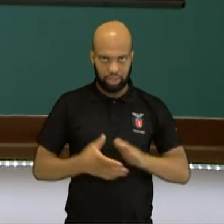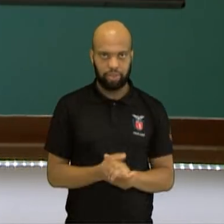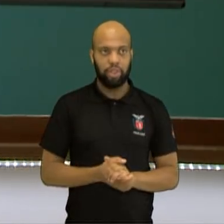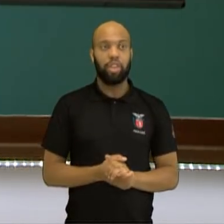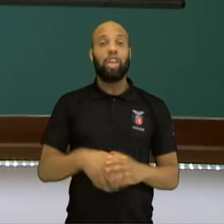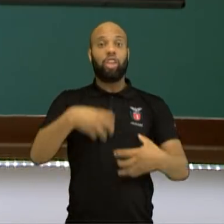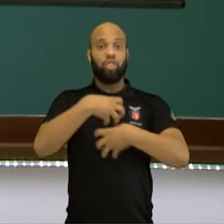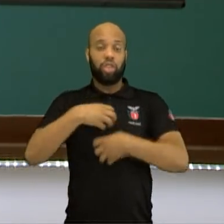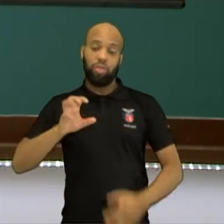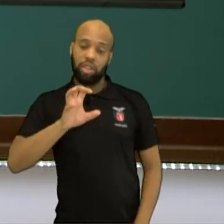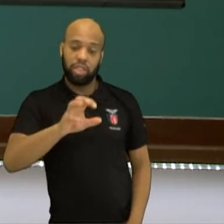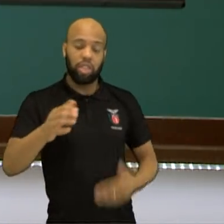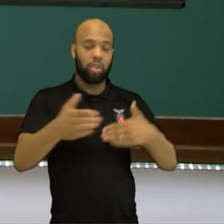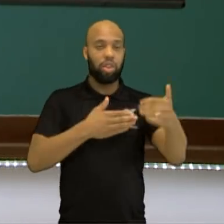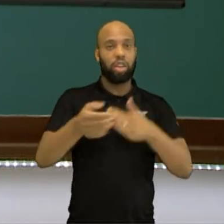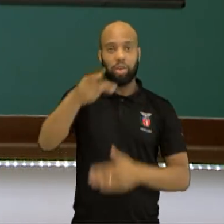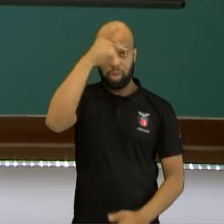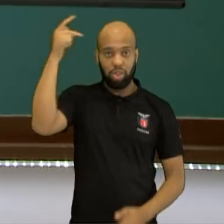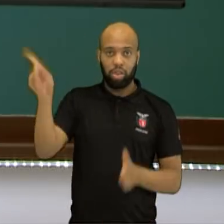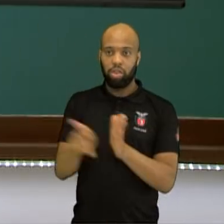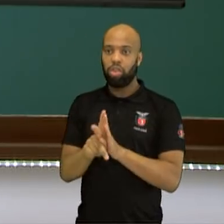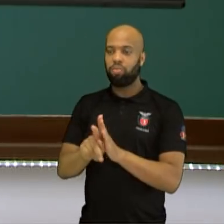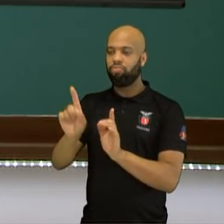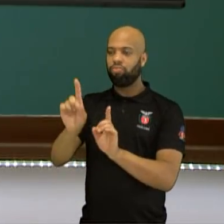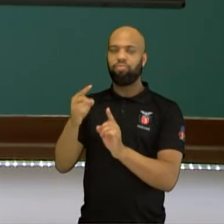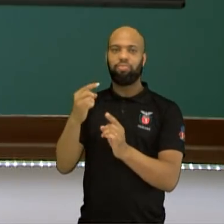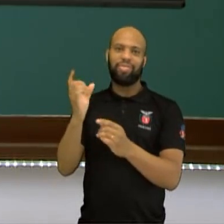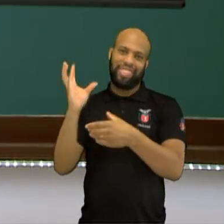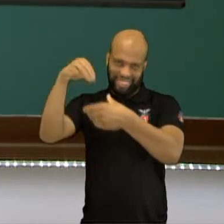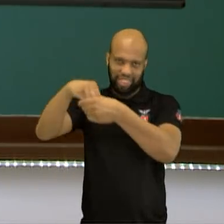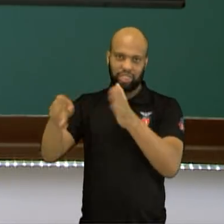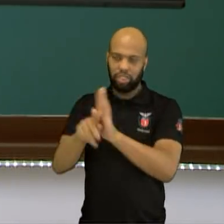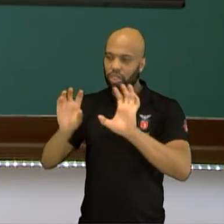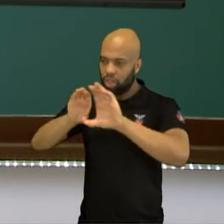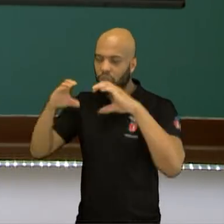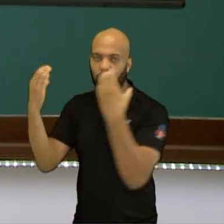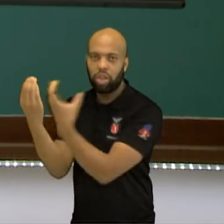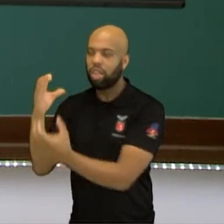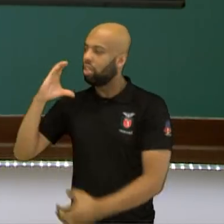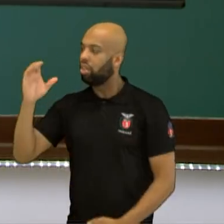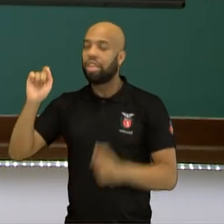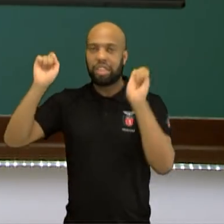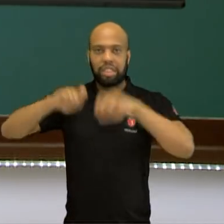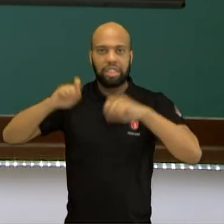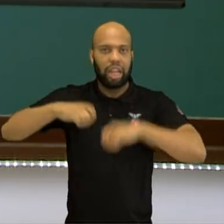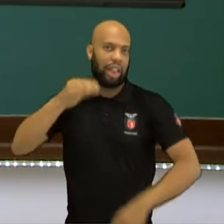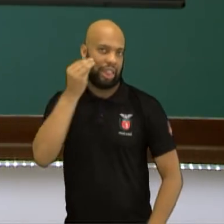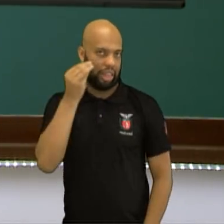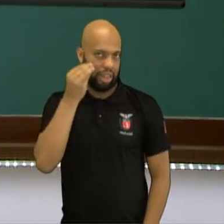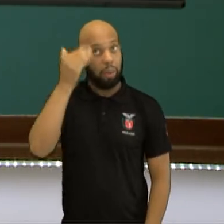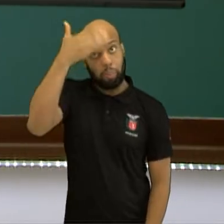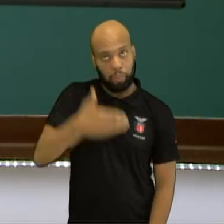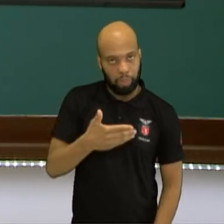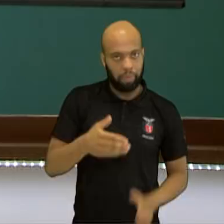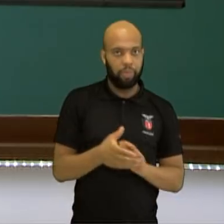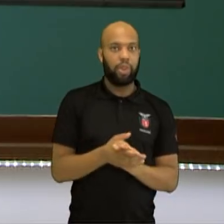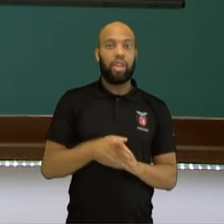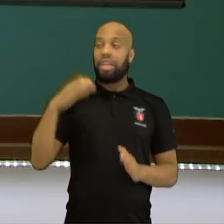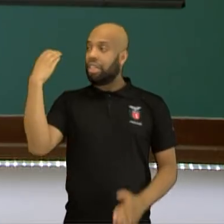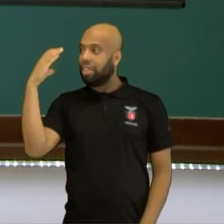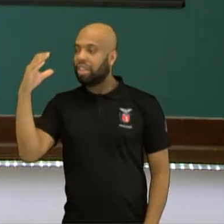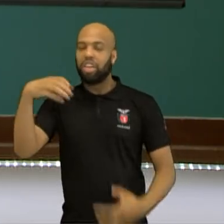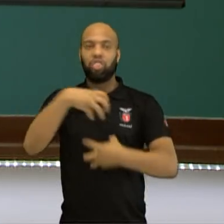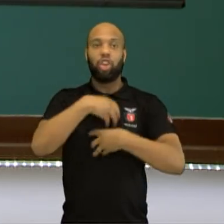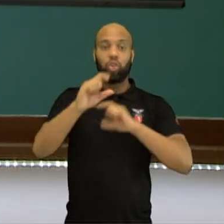Assim, qualquer membro da comunidade científica pode testar as suas conclusões. A ciência lida